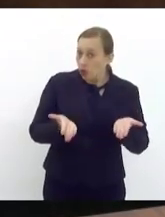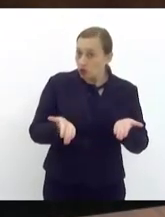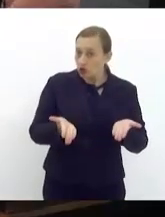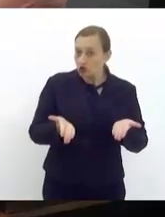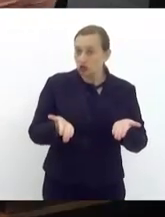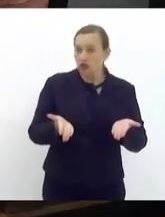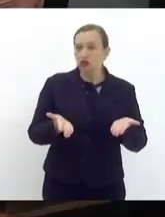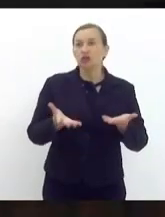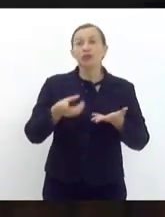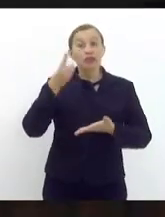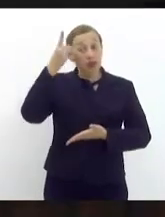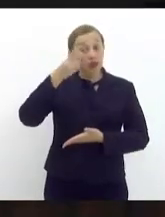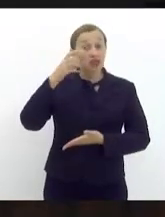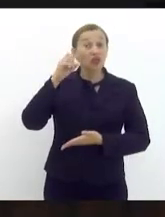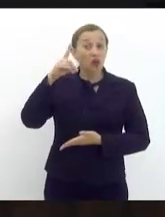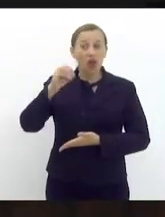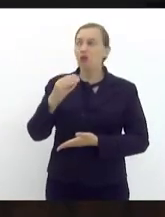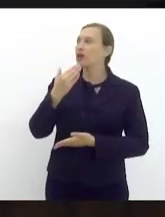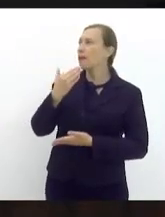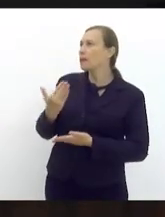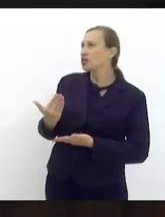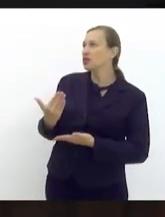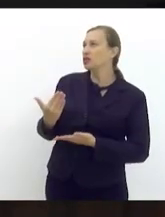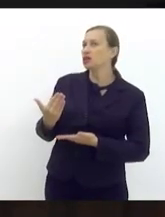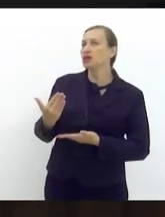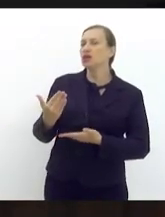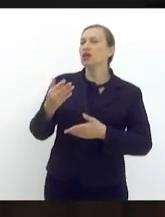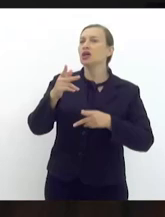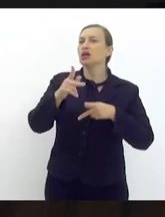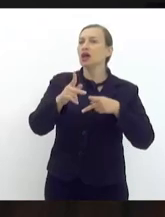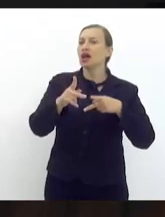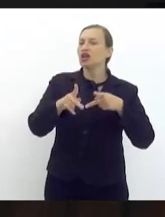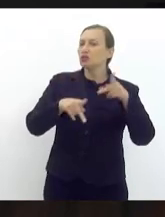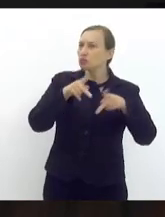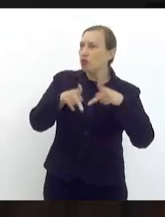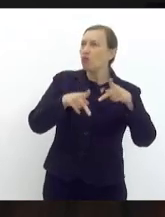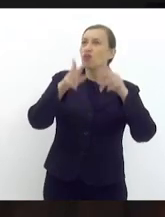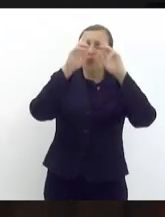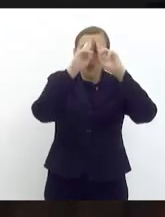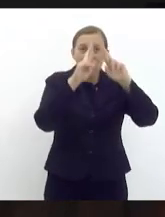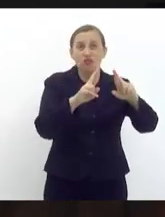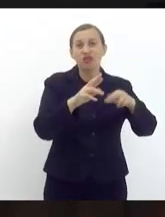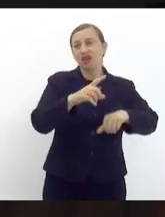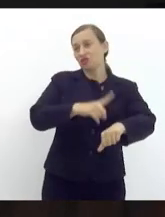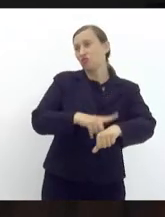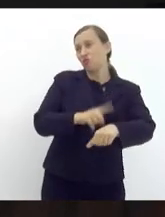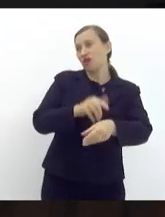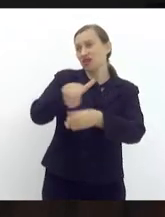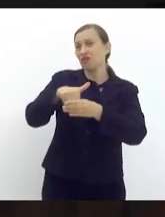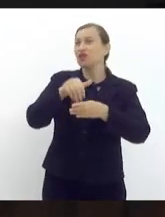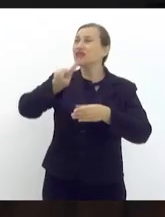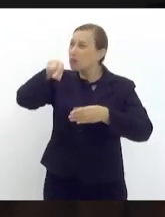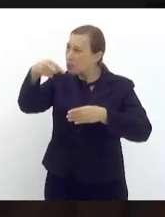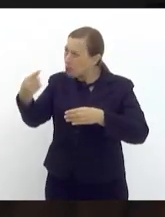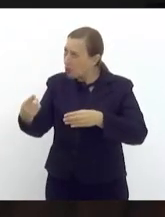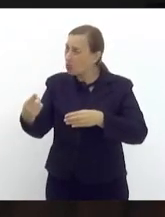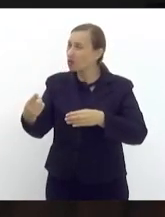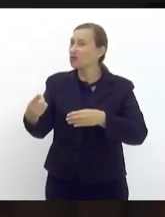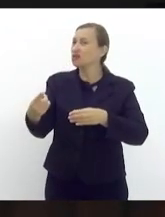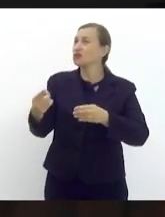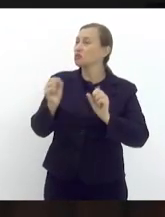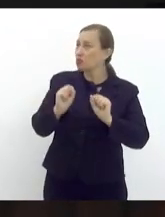Léo, eu queria pedir ao público presente que respeitasse a votação, após a votação, no momento